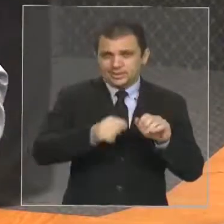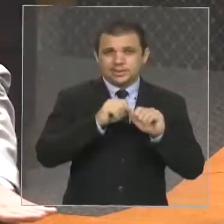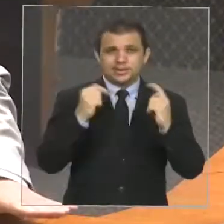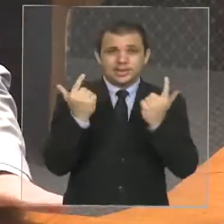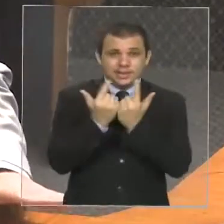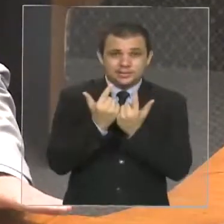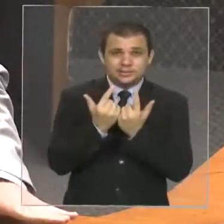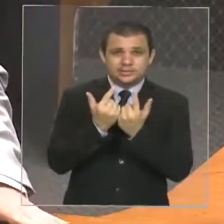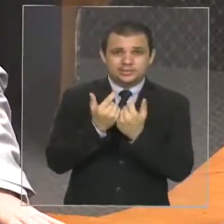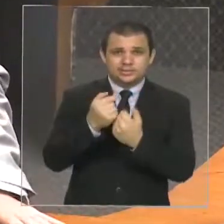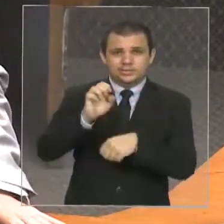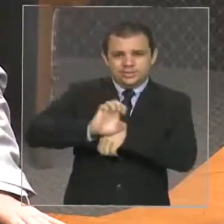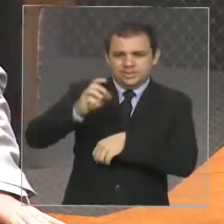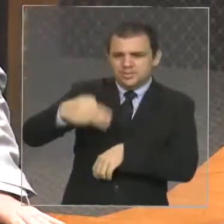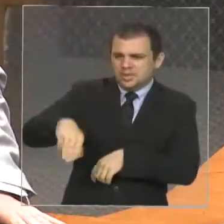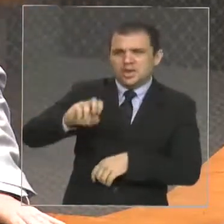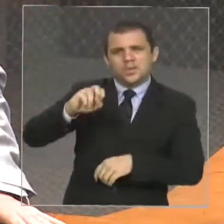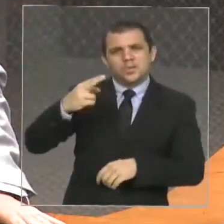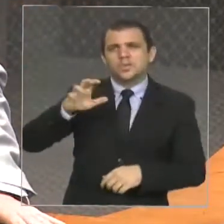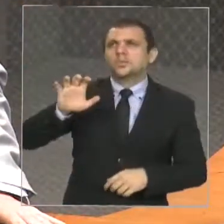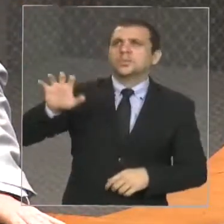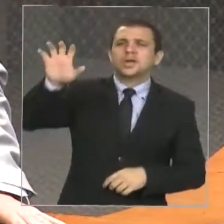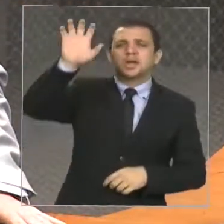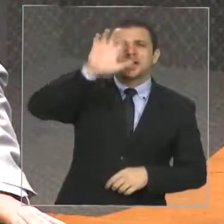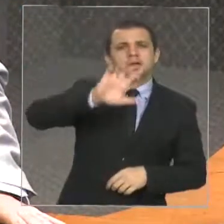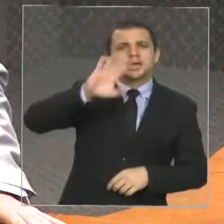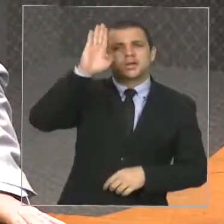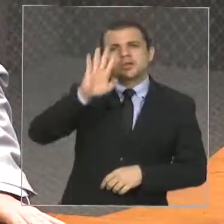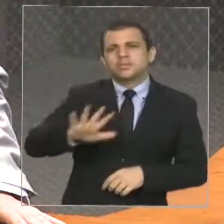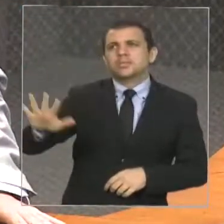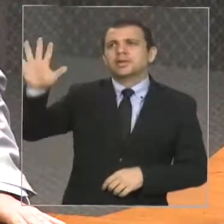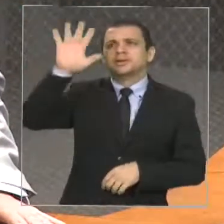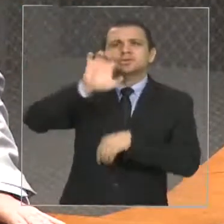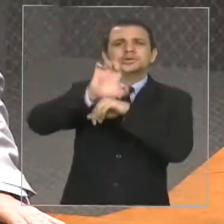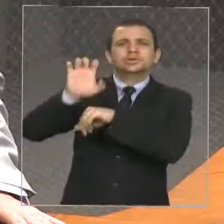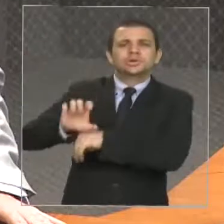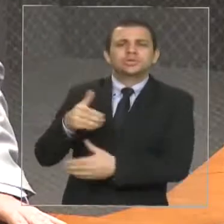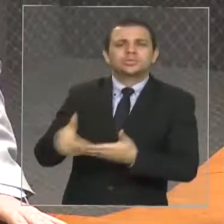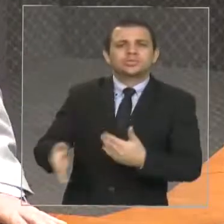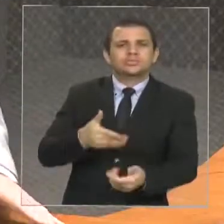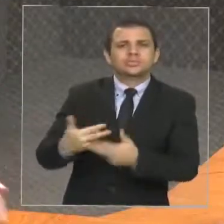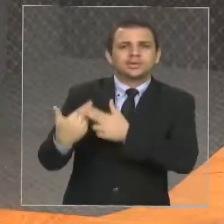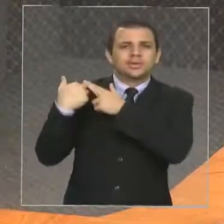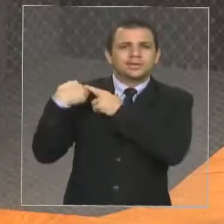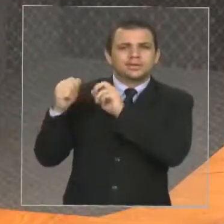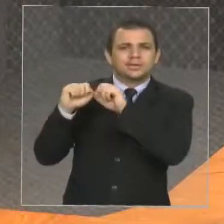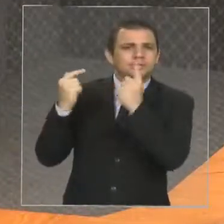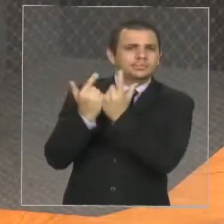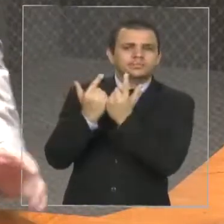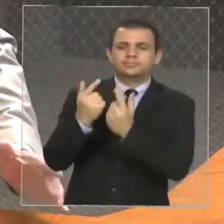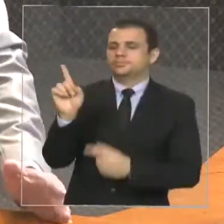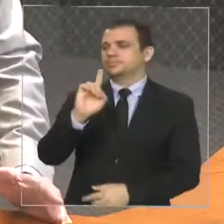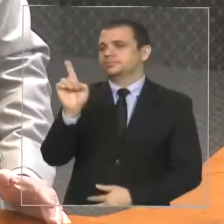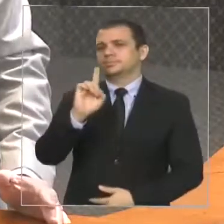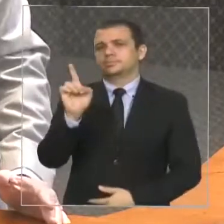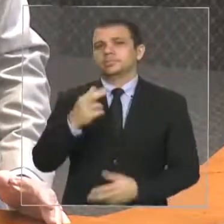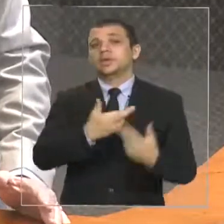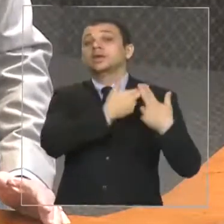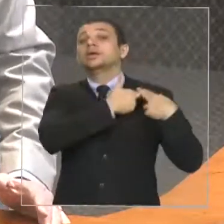nem de nenhum estado, deputado Souza Neto. Esse assunto é de competência para legislar da